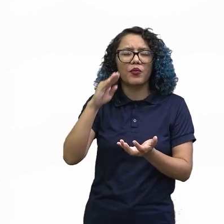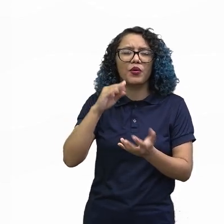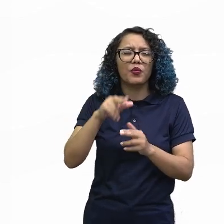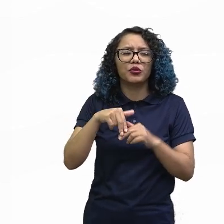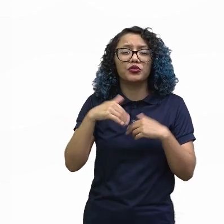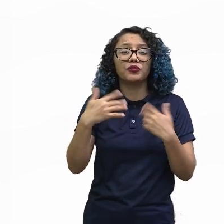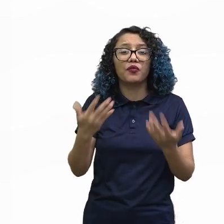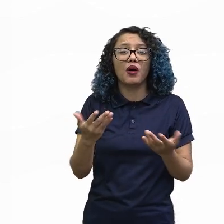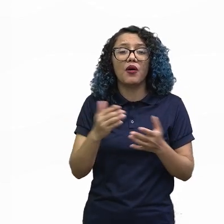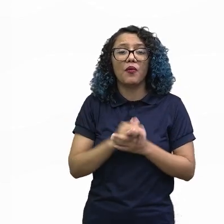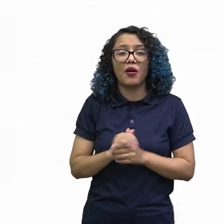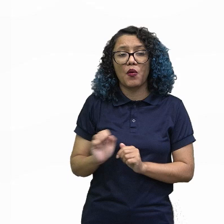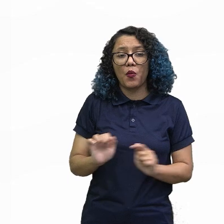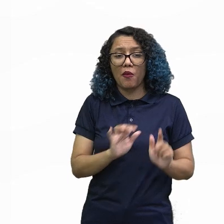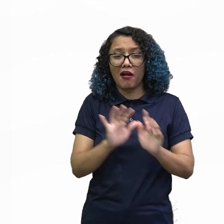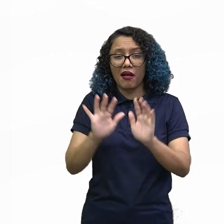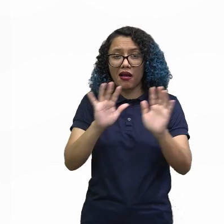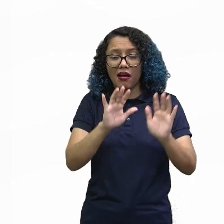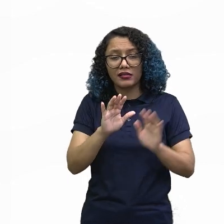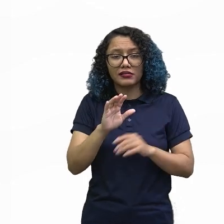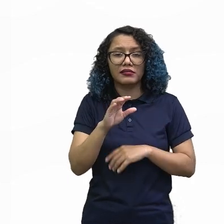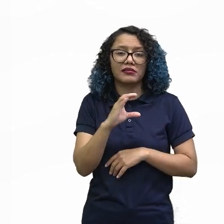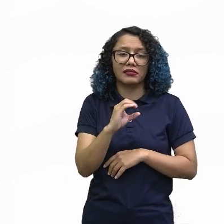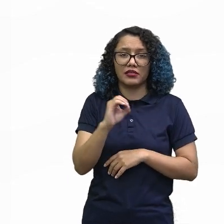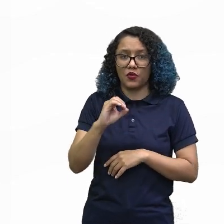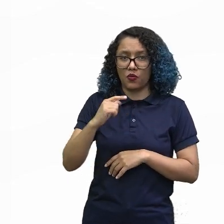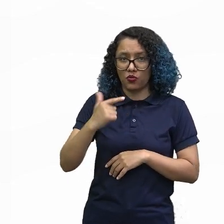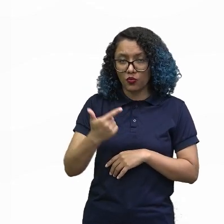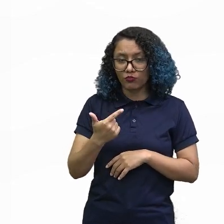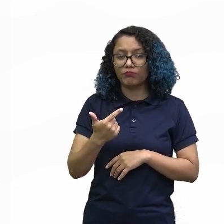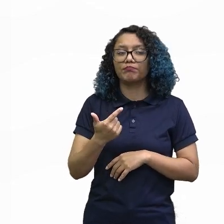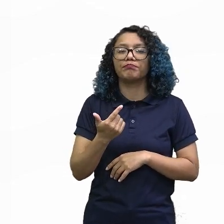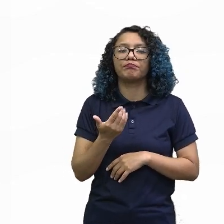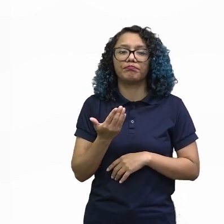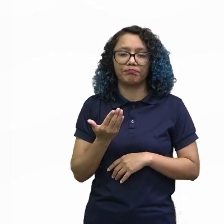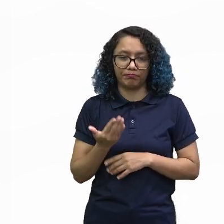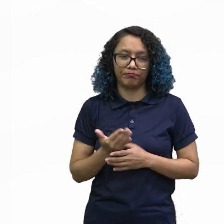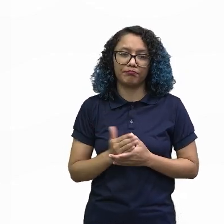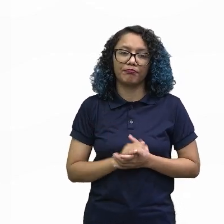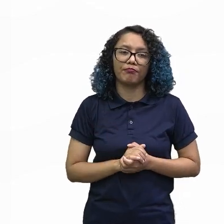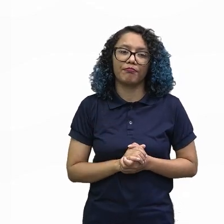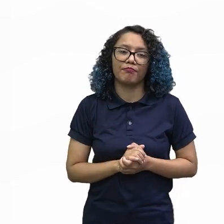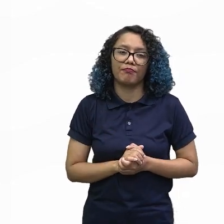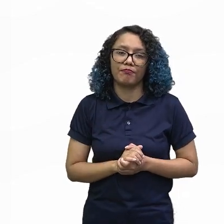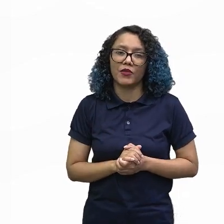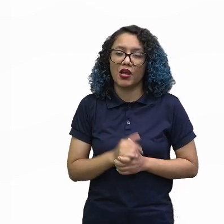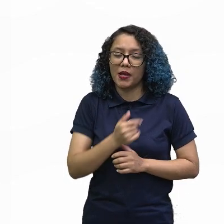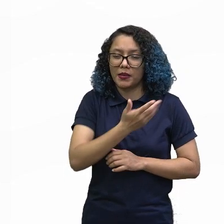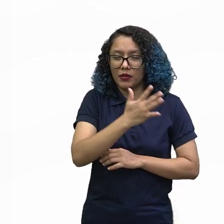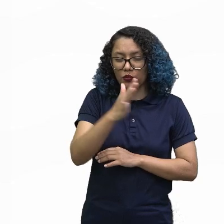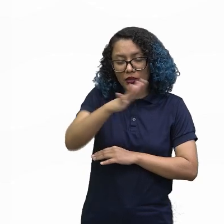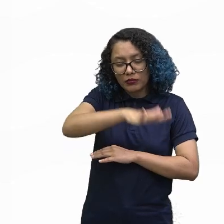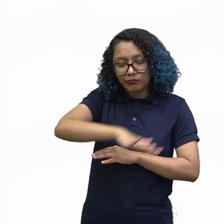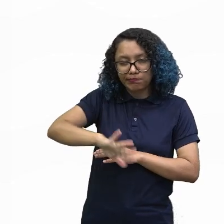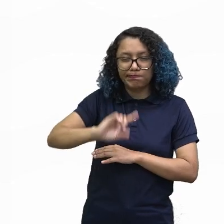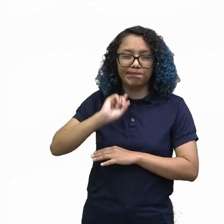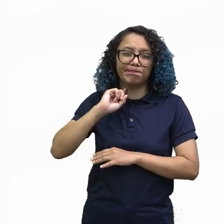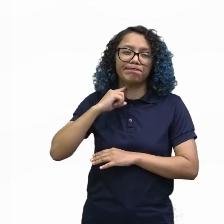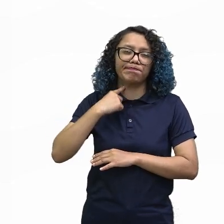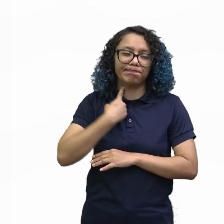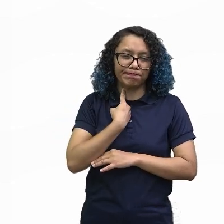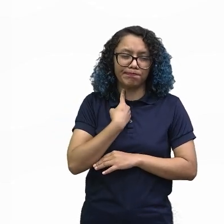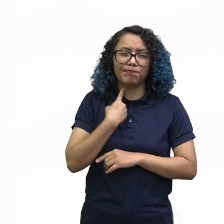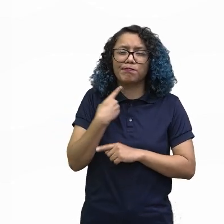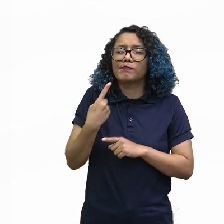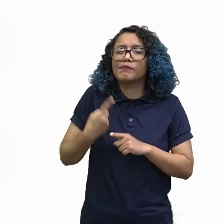é o dióxido de carbono, o CO2, esse gás que polui a natureza porque ele surge da queima, por